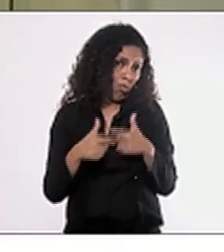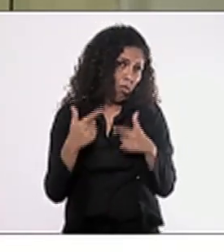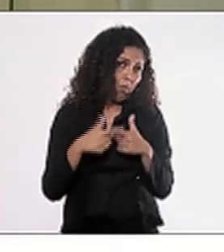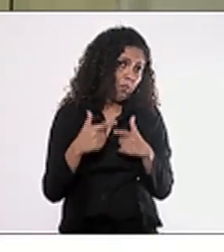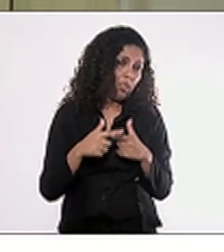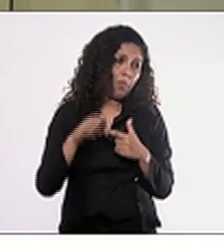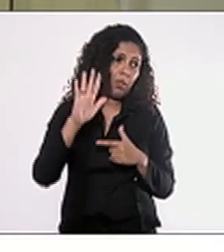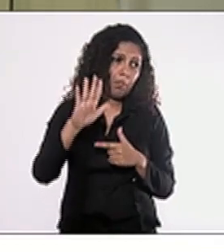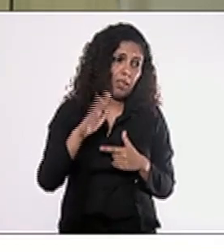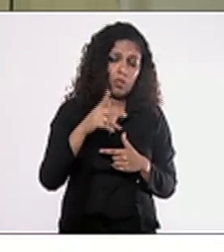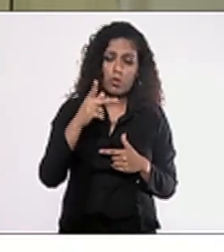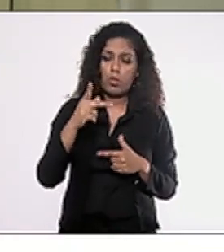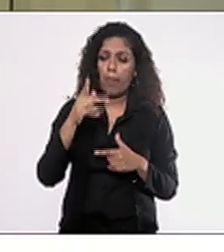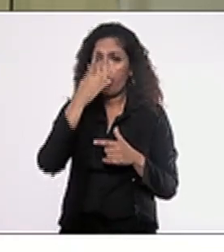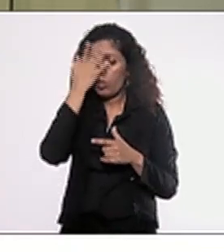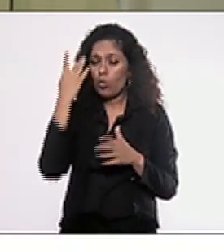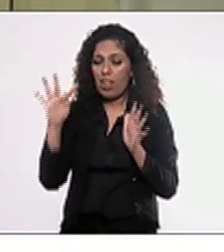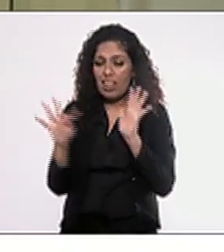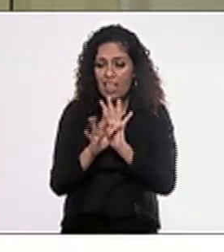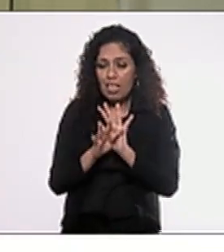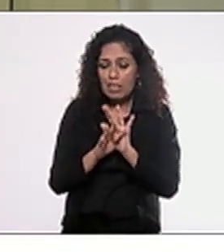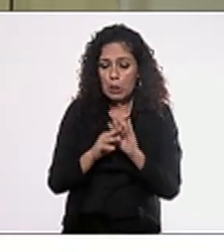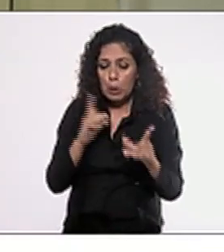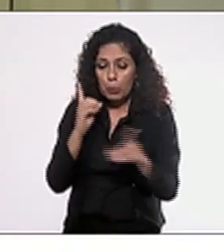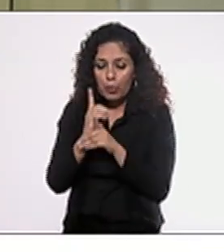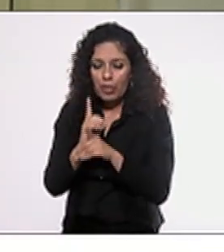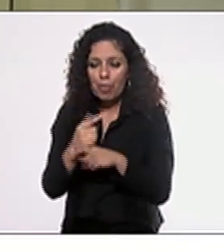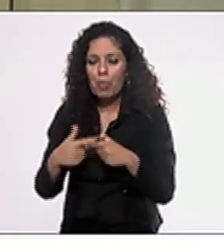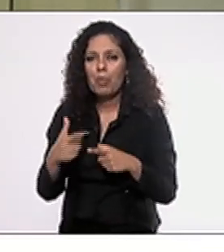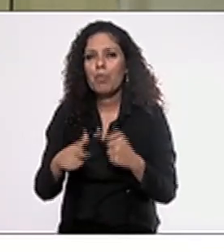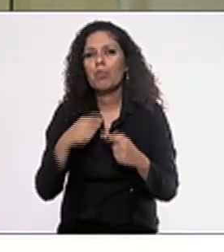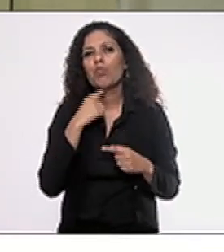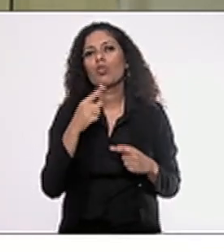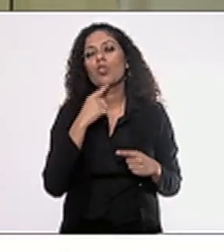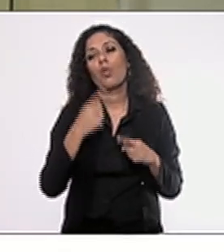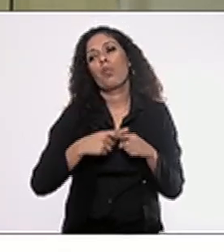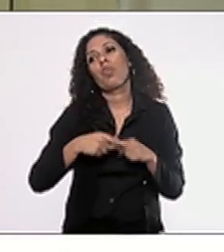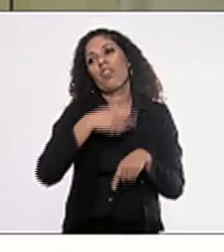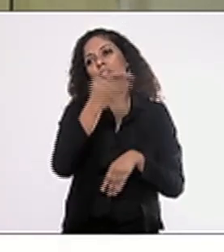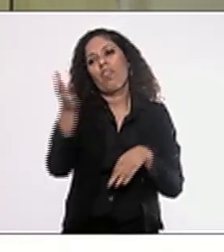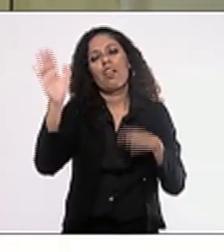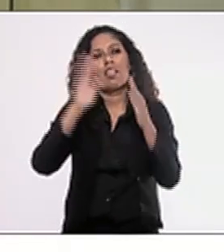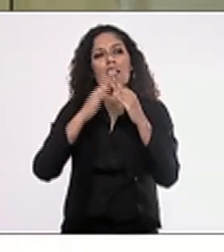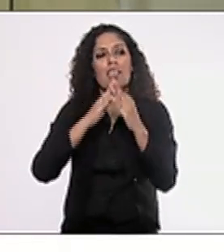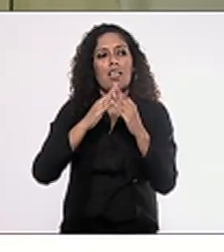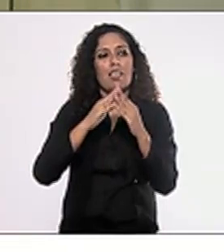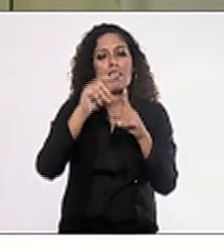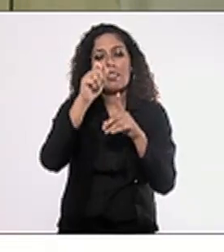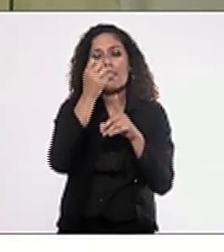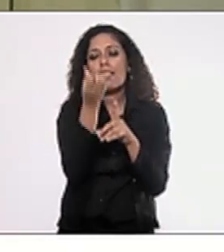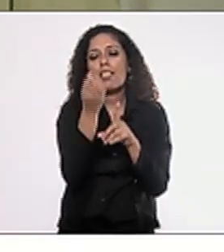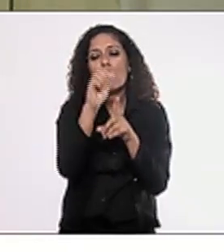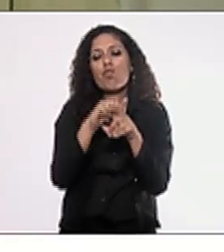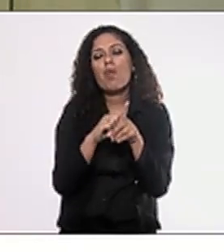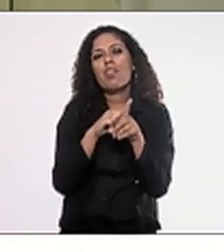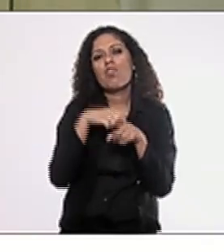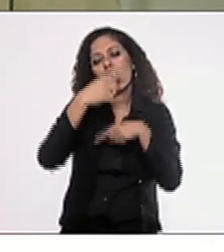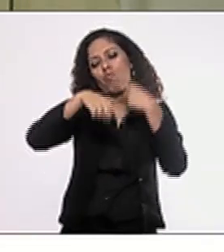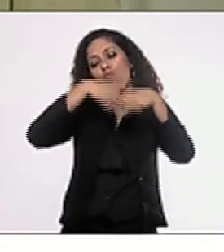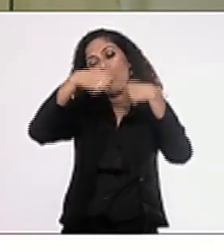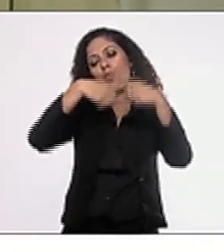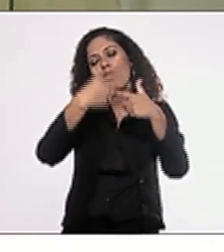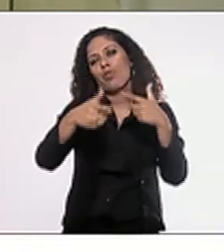no hidrômetro e o perito não consegue efetivamente atestar isso, porque ele só vai fazer a perícia 6 meses depois do problema já